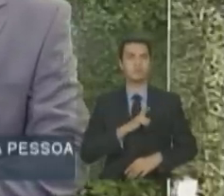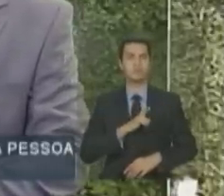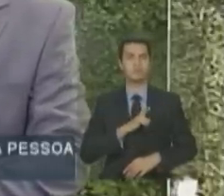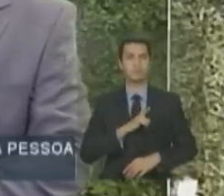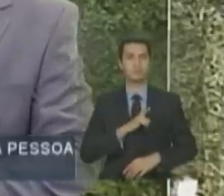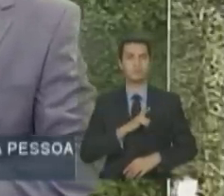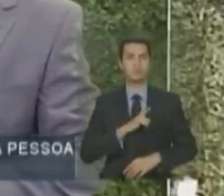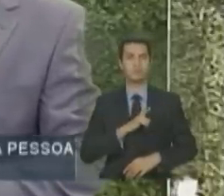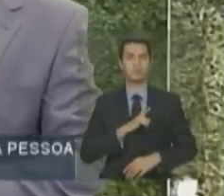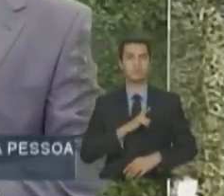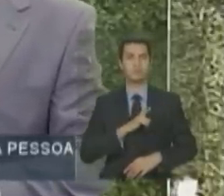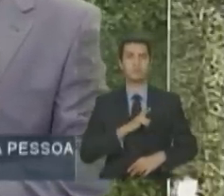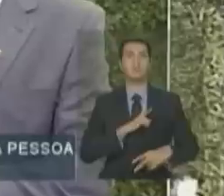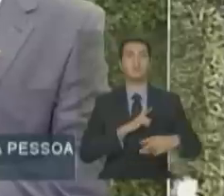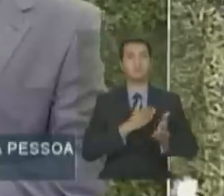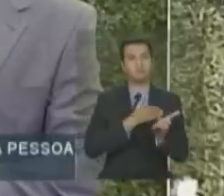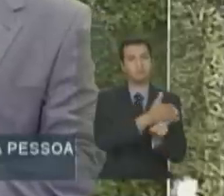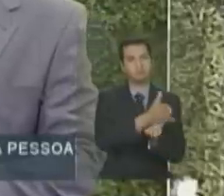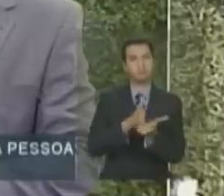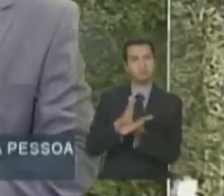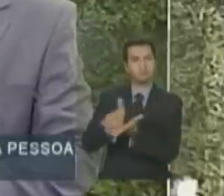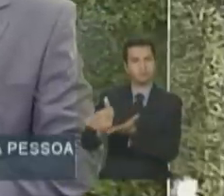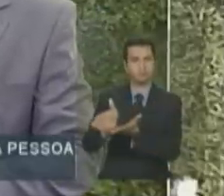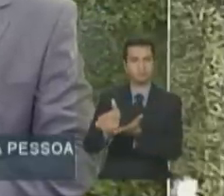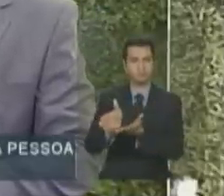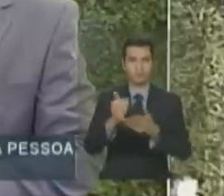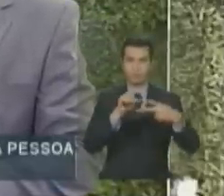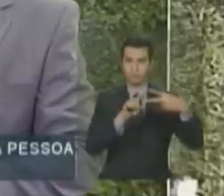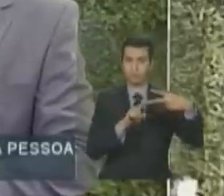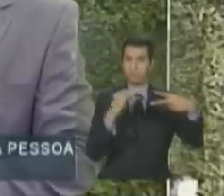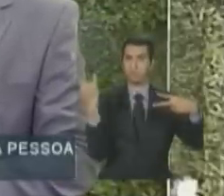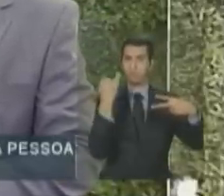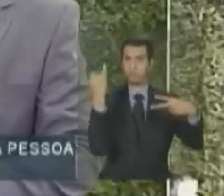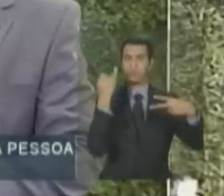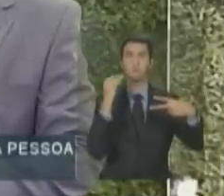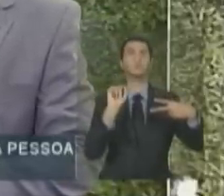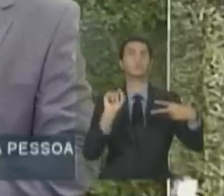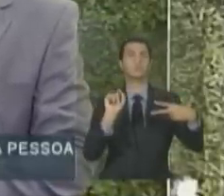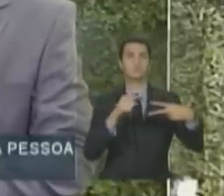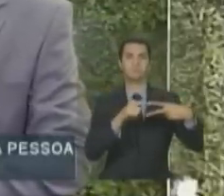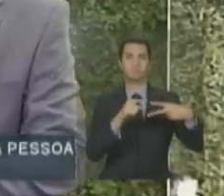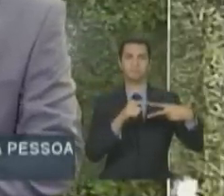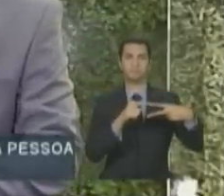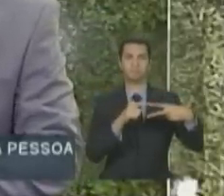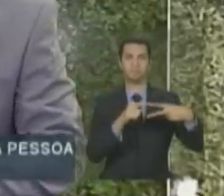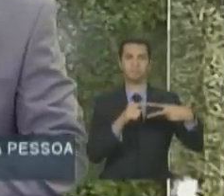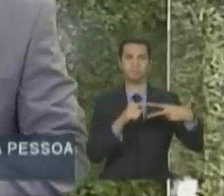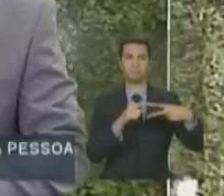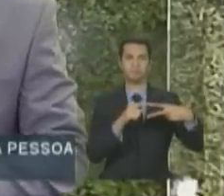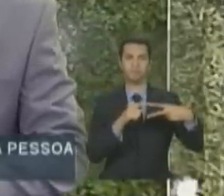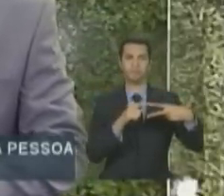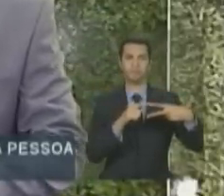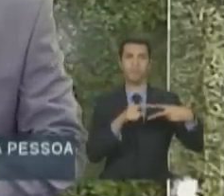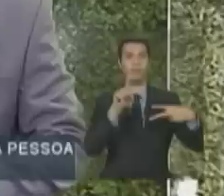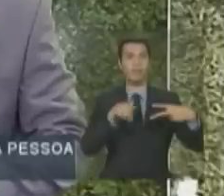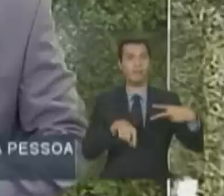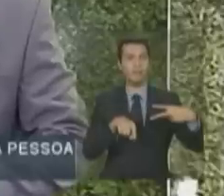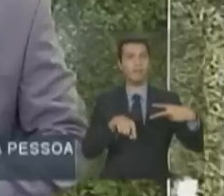dividida em duas linhas bastante importantes. São as linhas que tratam da